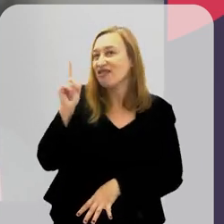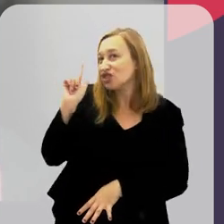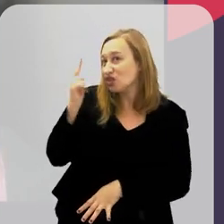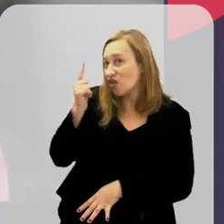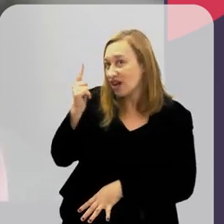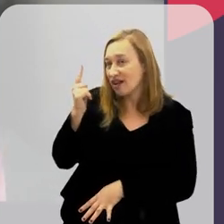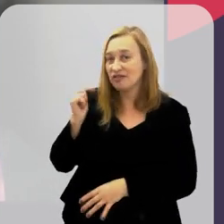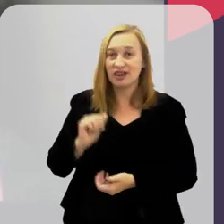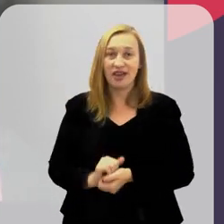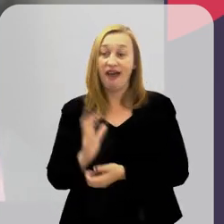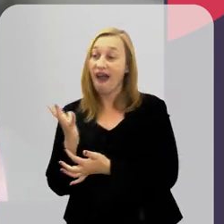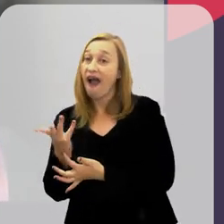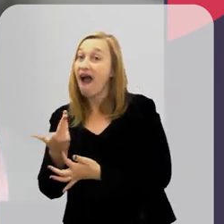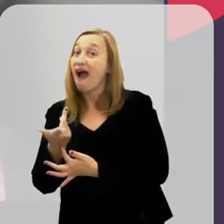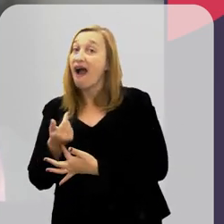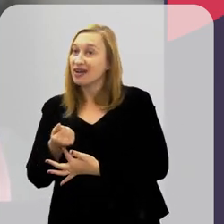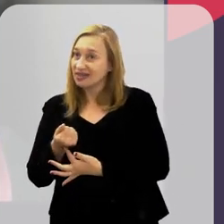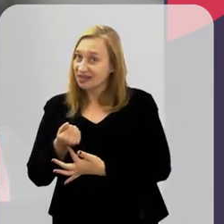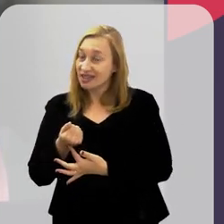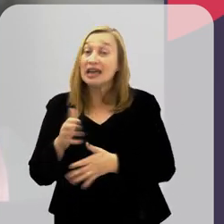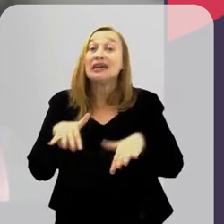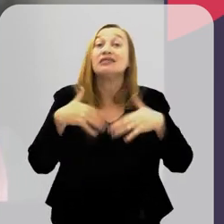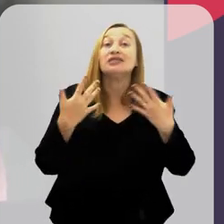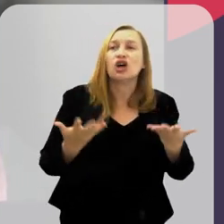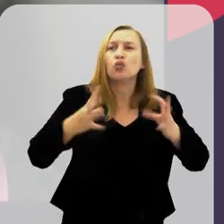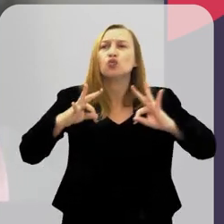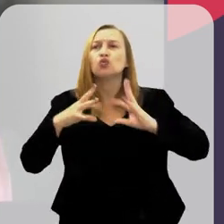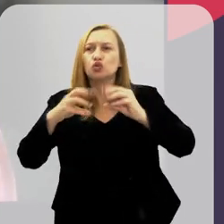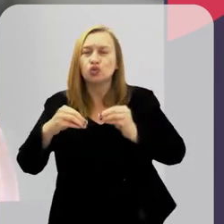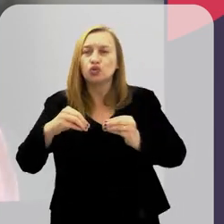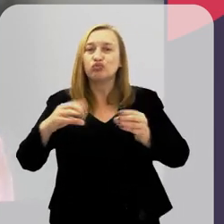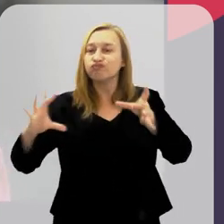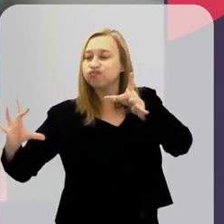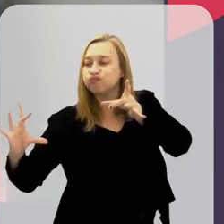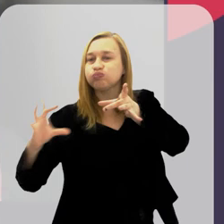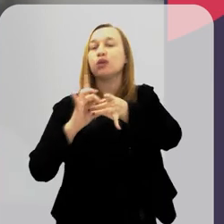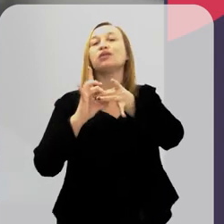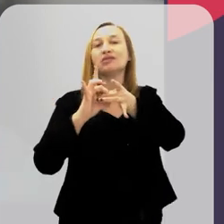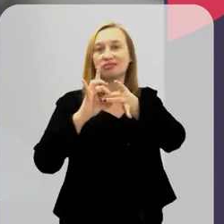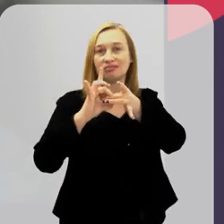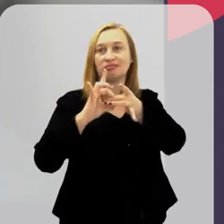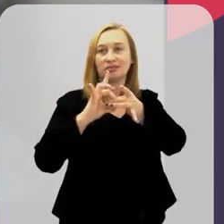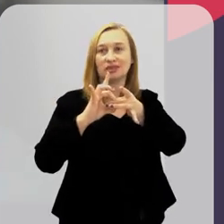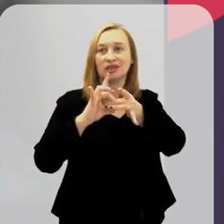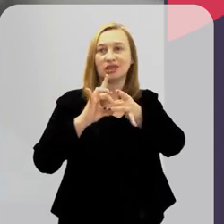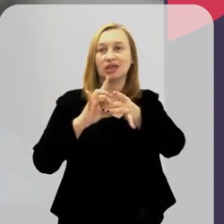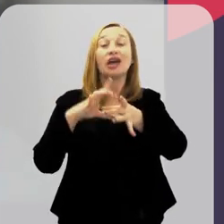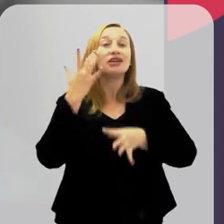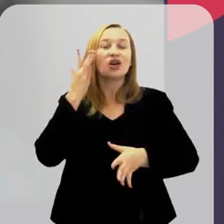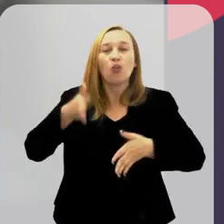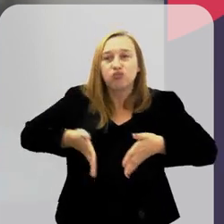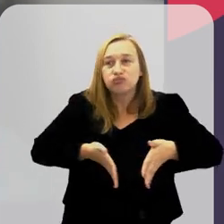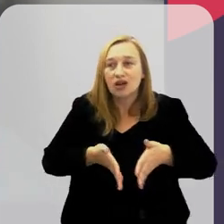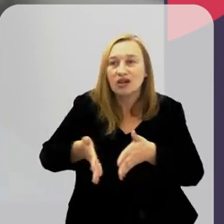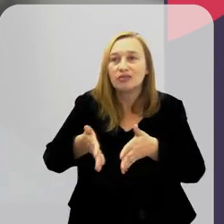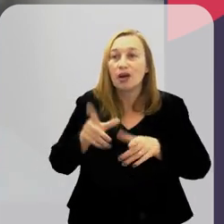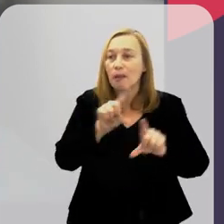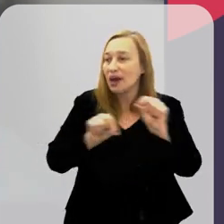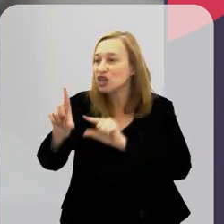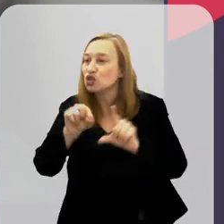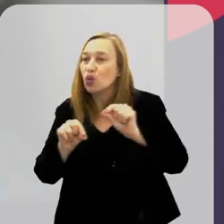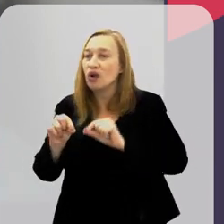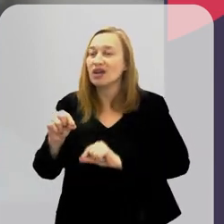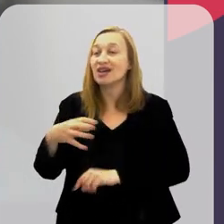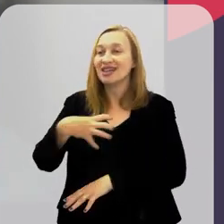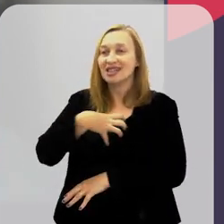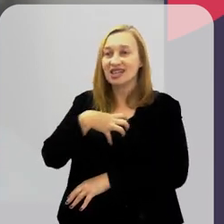coloca geografia, a arte. Então, tudo podia estar conectado, né? Eu acho que é o É. caminho